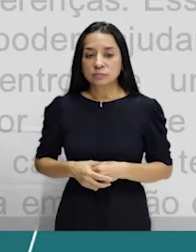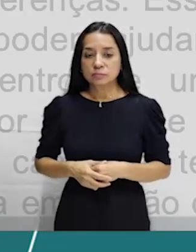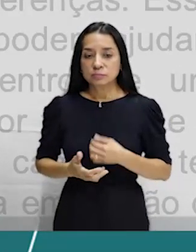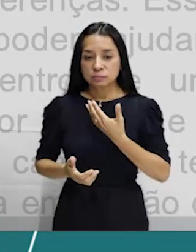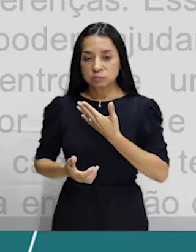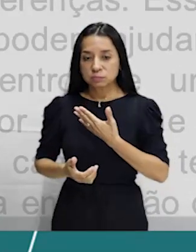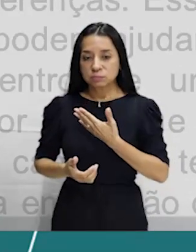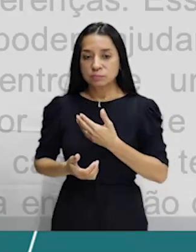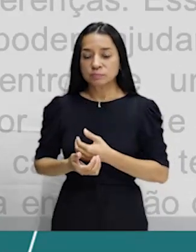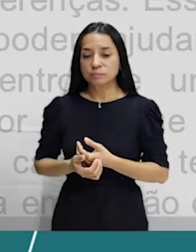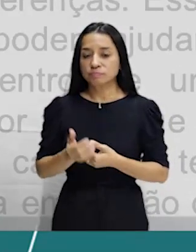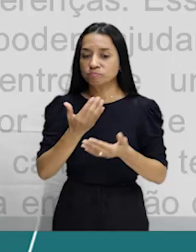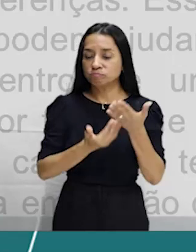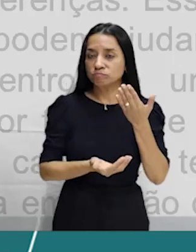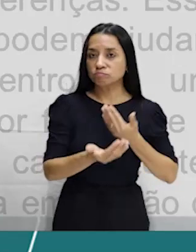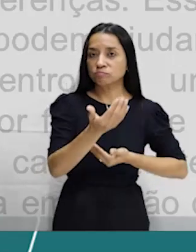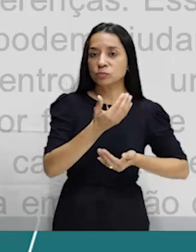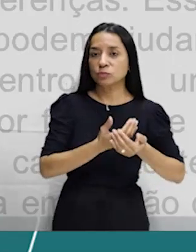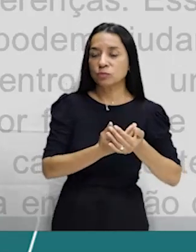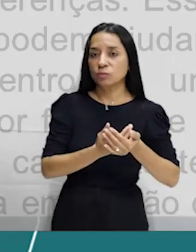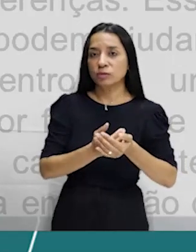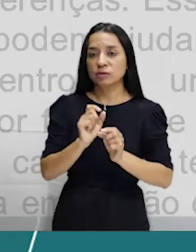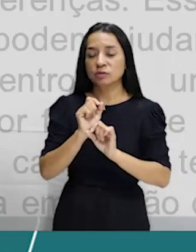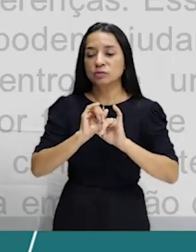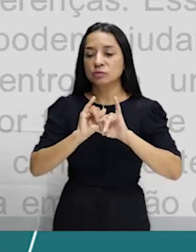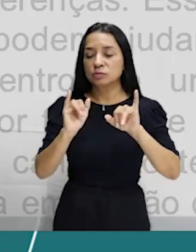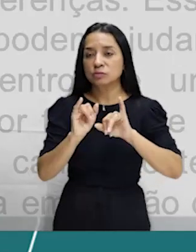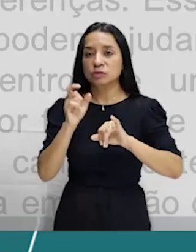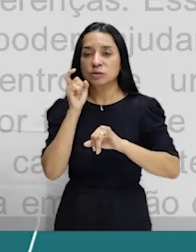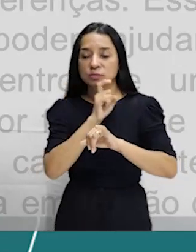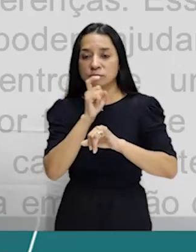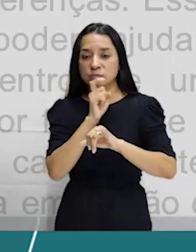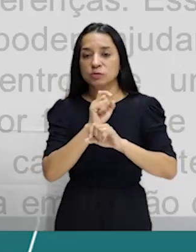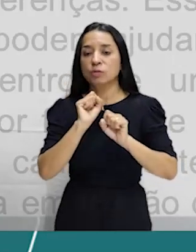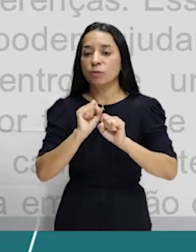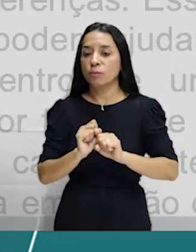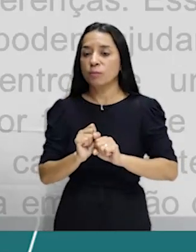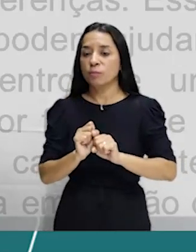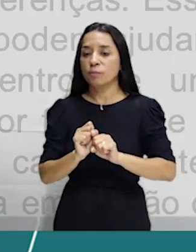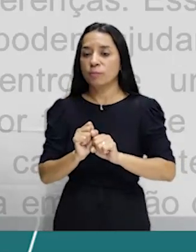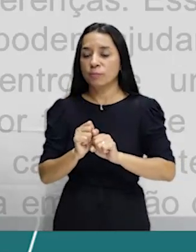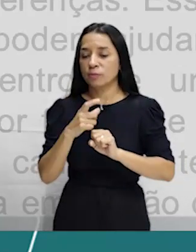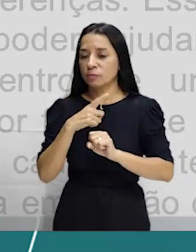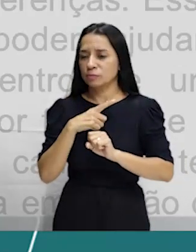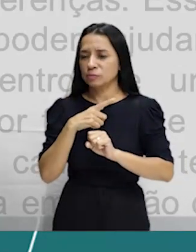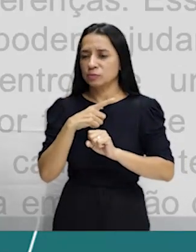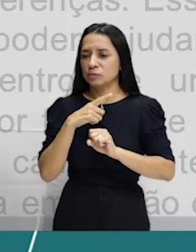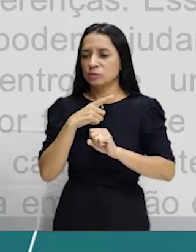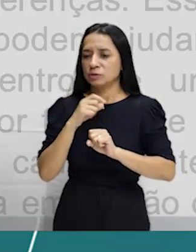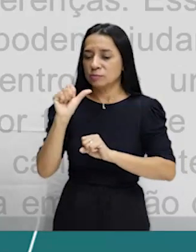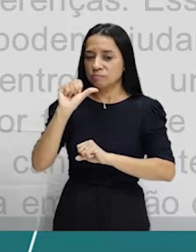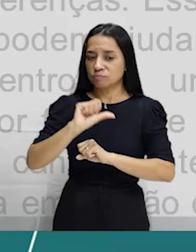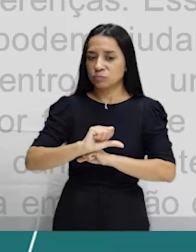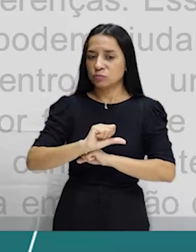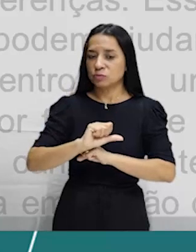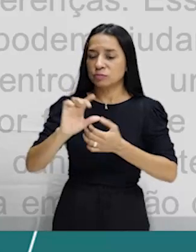Compartilhar fake news nas redes sociais pode prejudicar contratação profissional. Olha o que